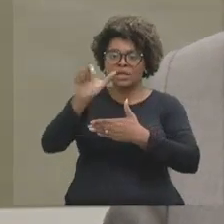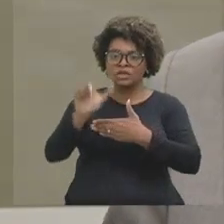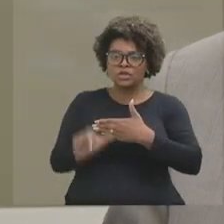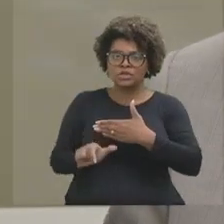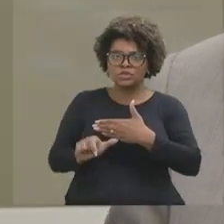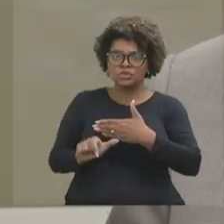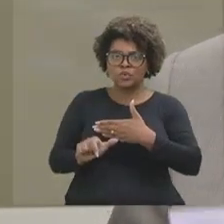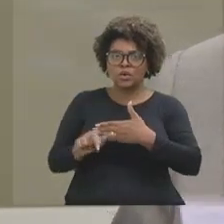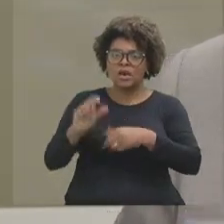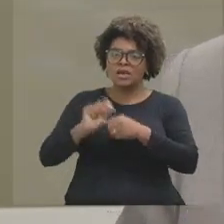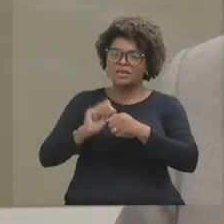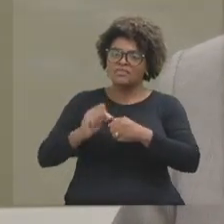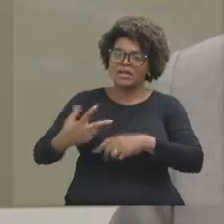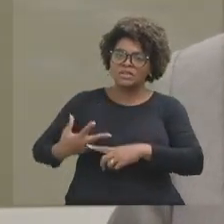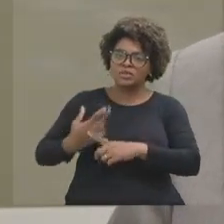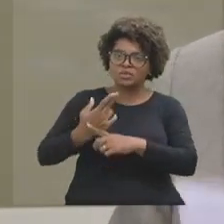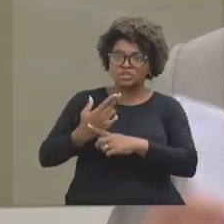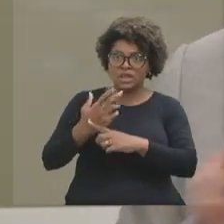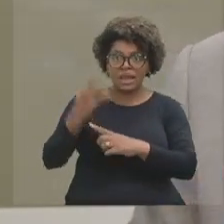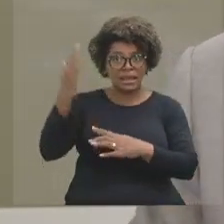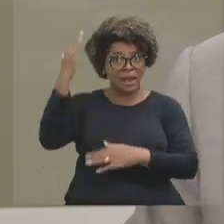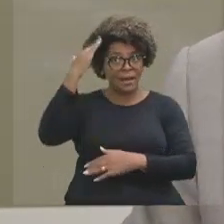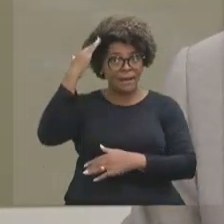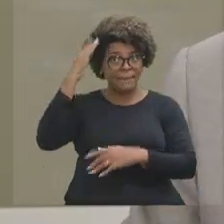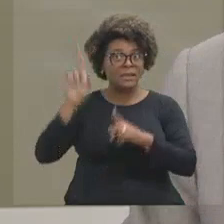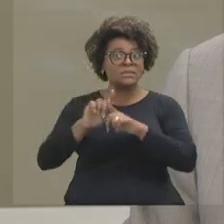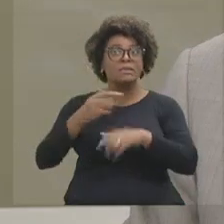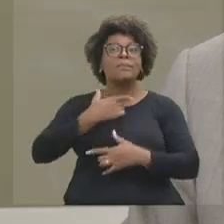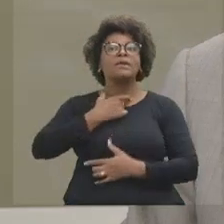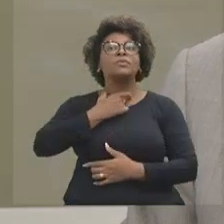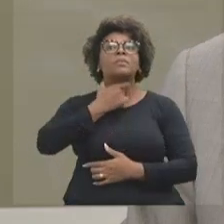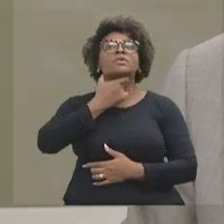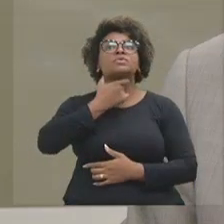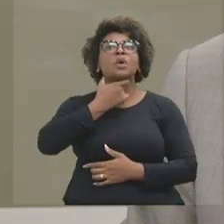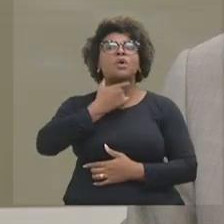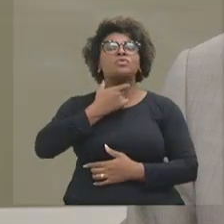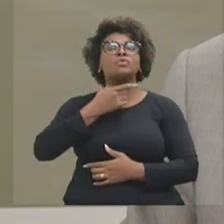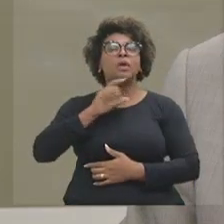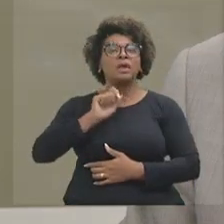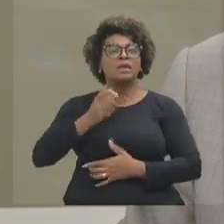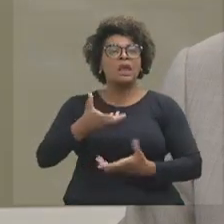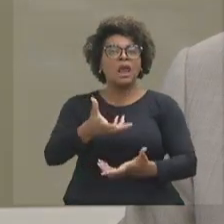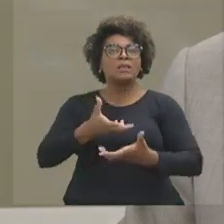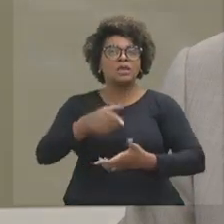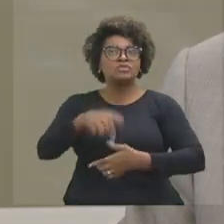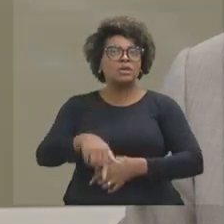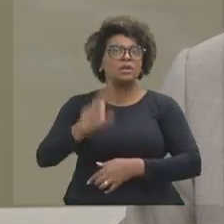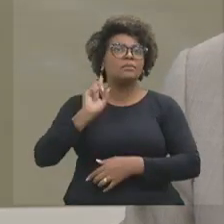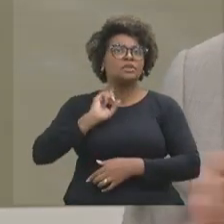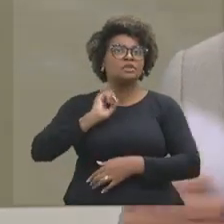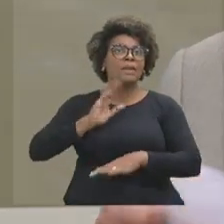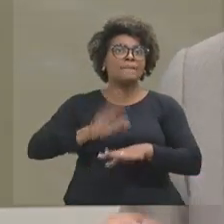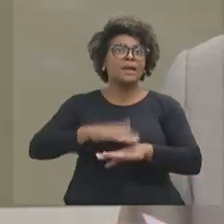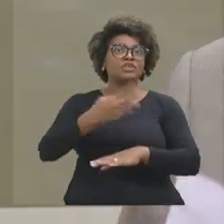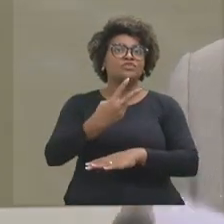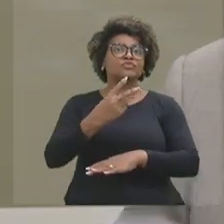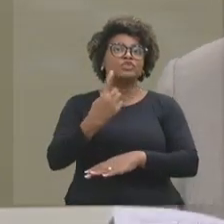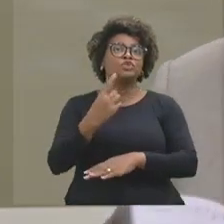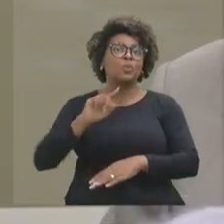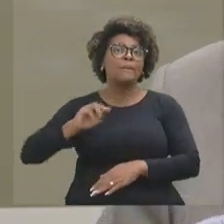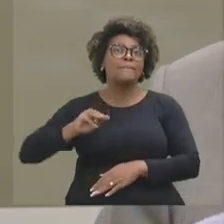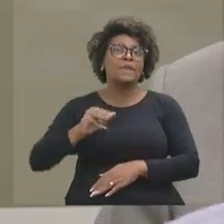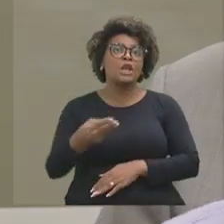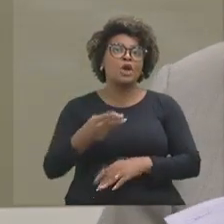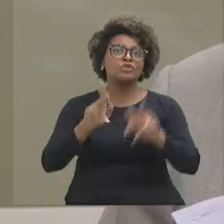e pescoço que atendem em toda Minas Gerais os mais de 21 milhões de habitantes E isso